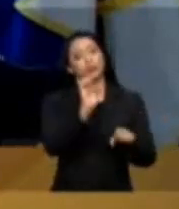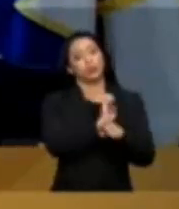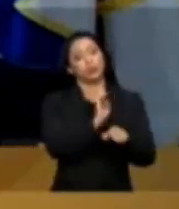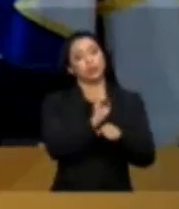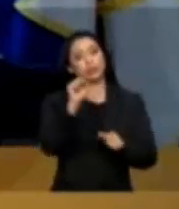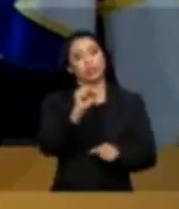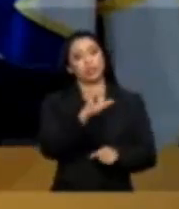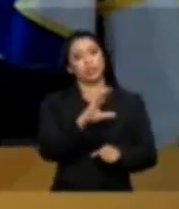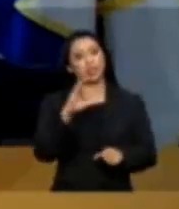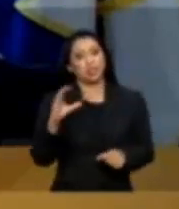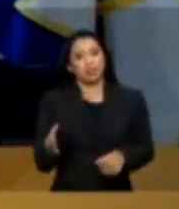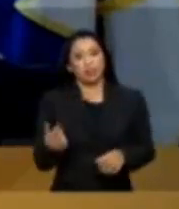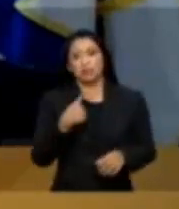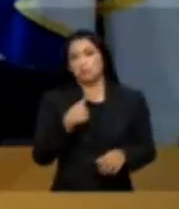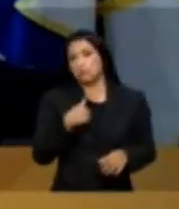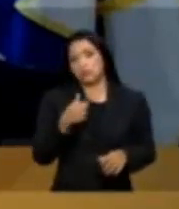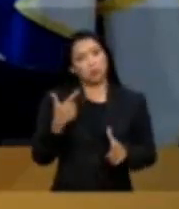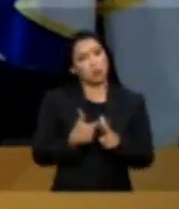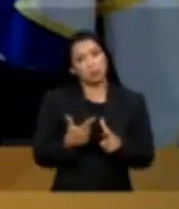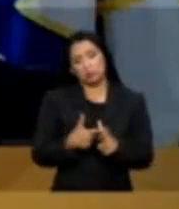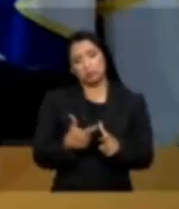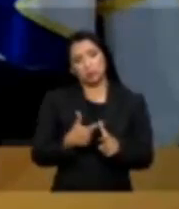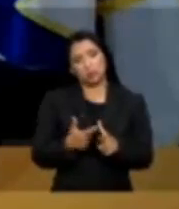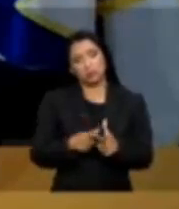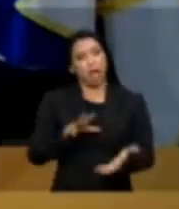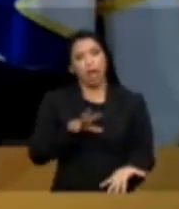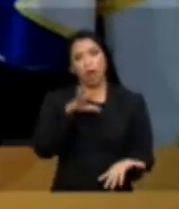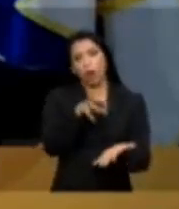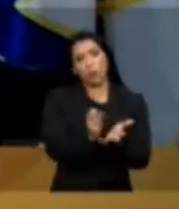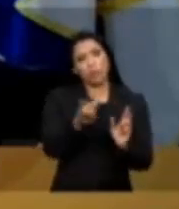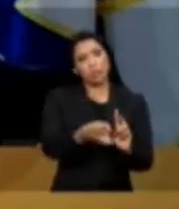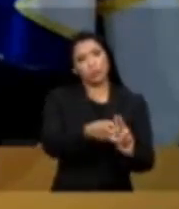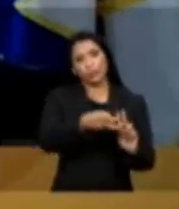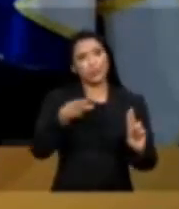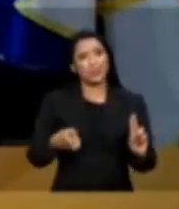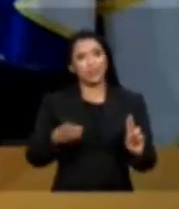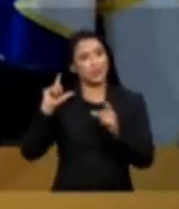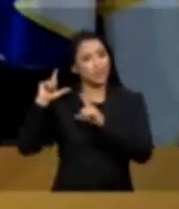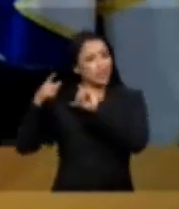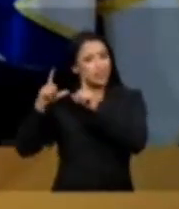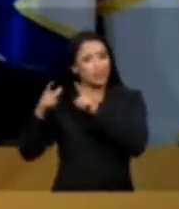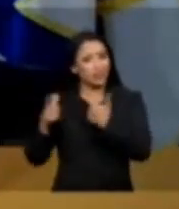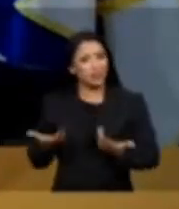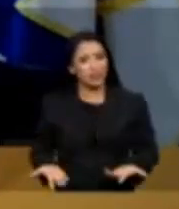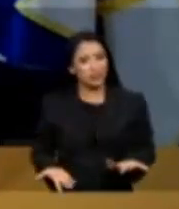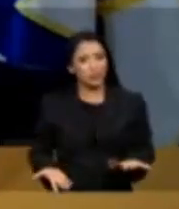Catarina, não obstaculiza a data vênia a ocupação tradicional da etnia